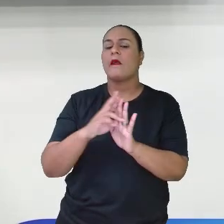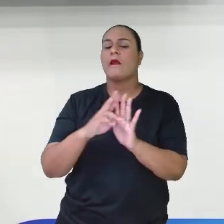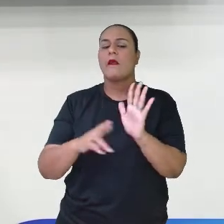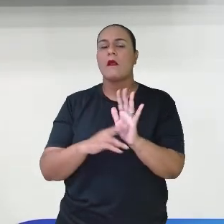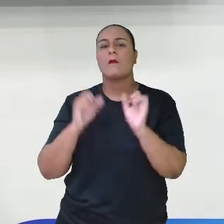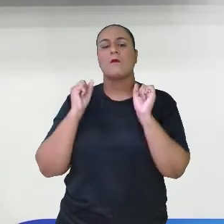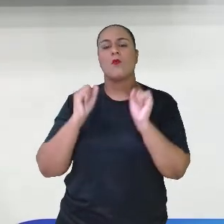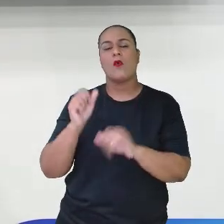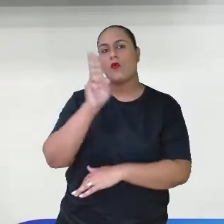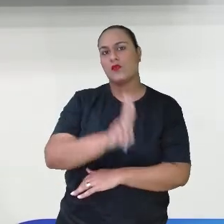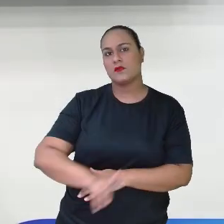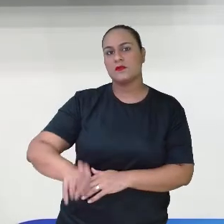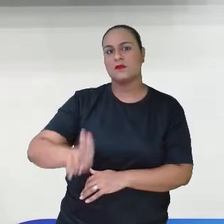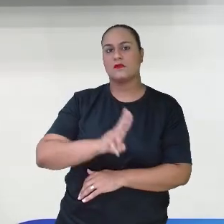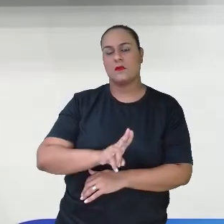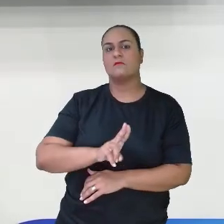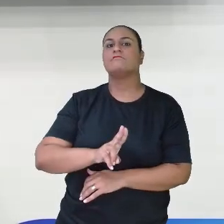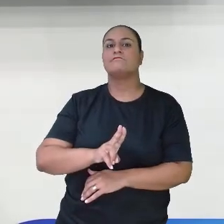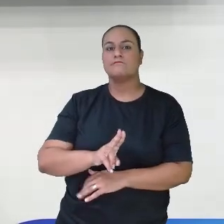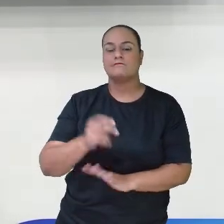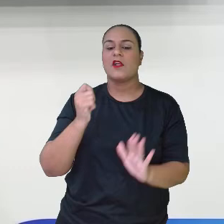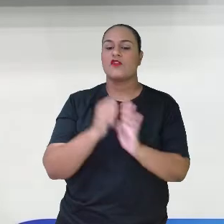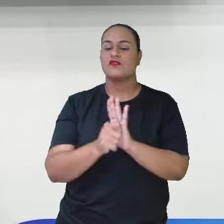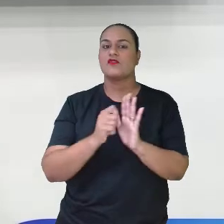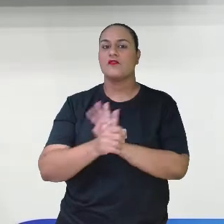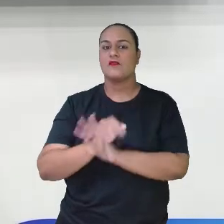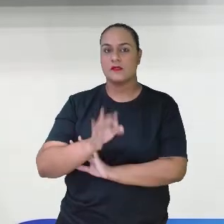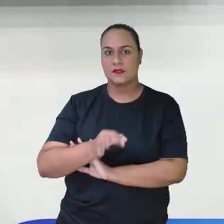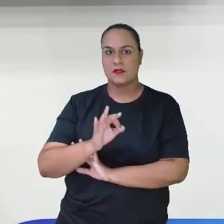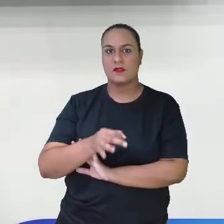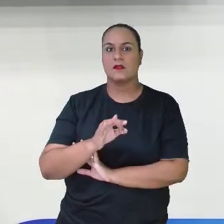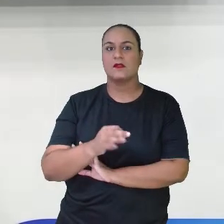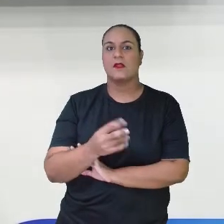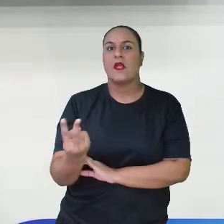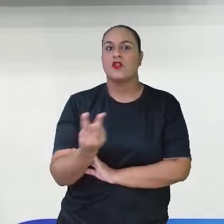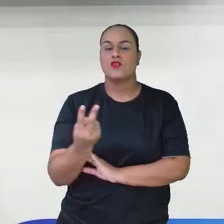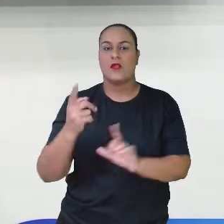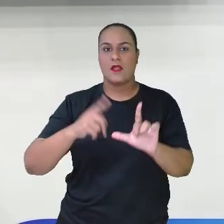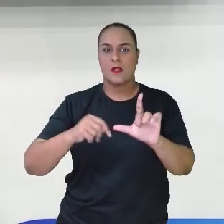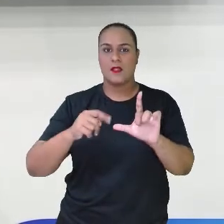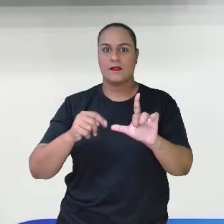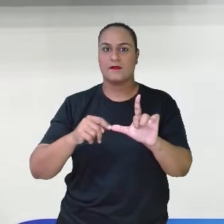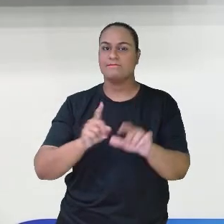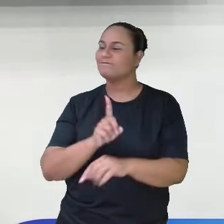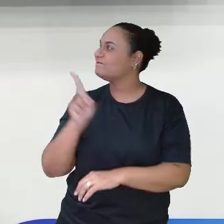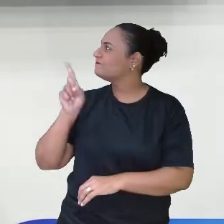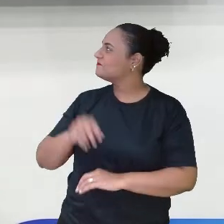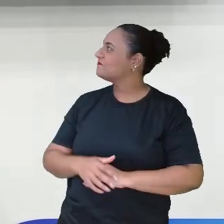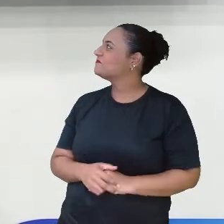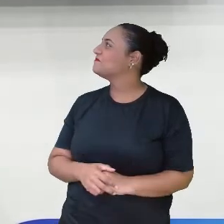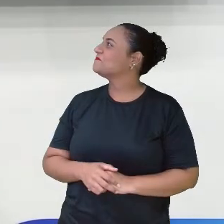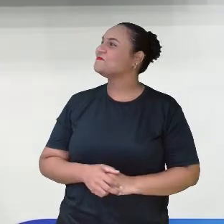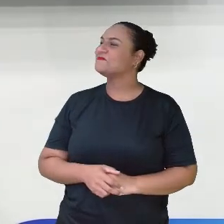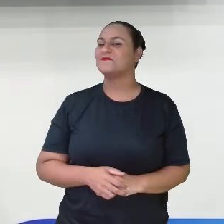ou qual é a regra, para poder empregar corretamente estas duas letrinhas. O que